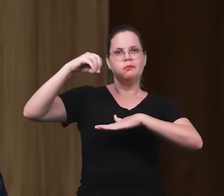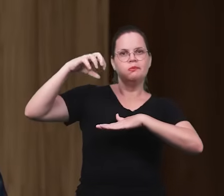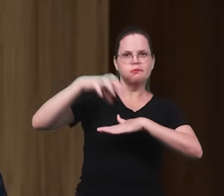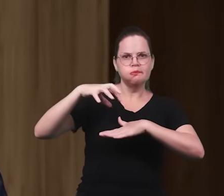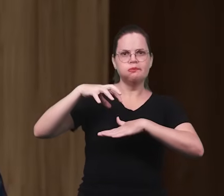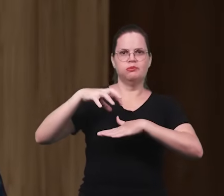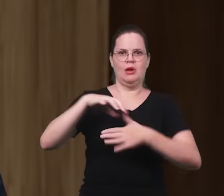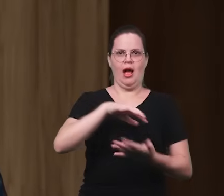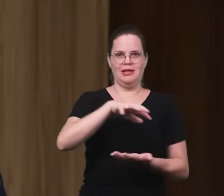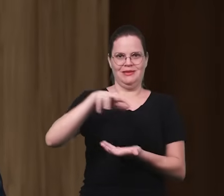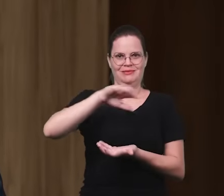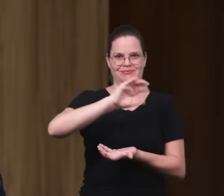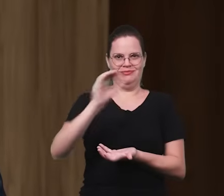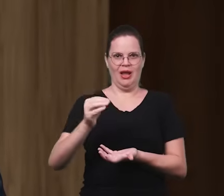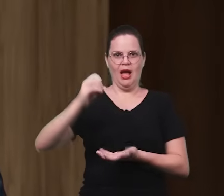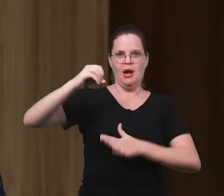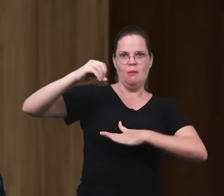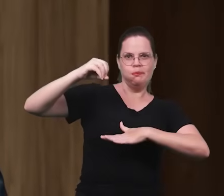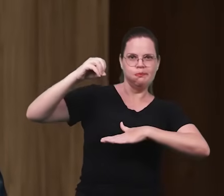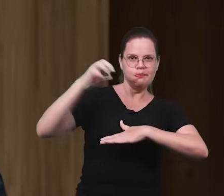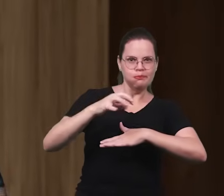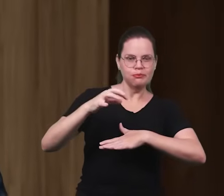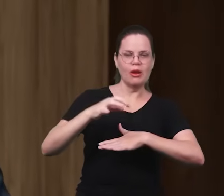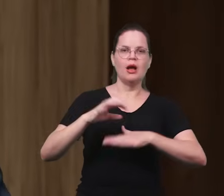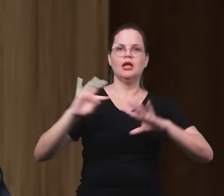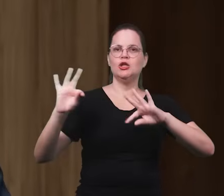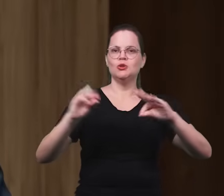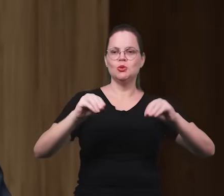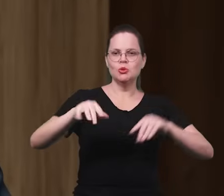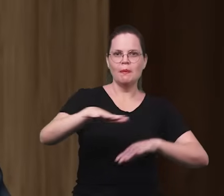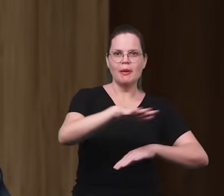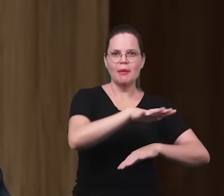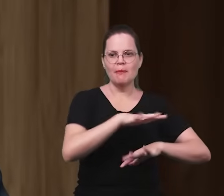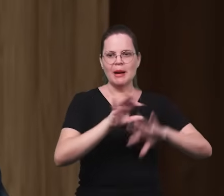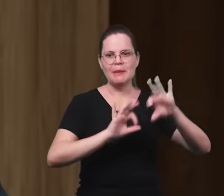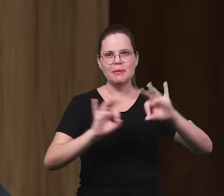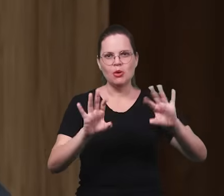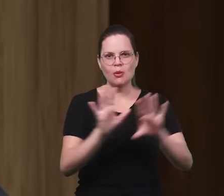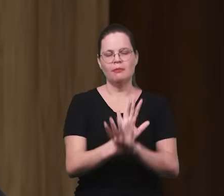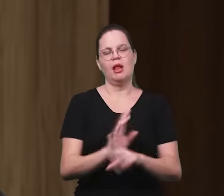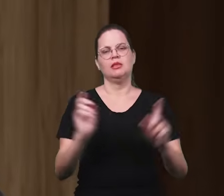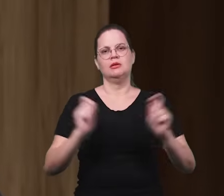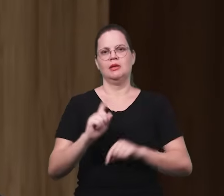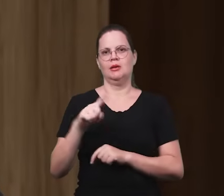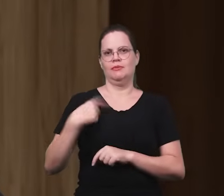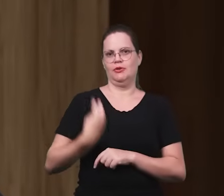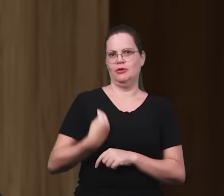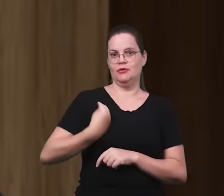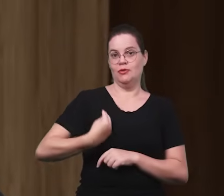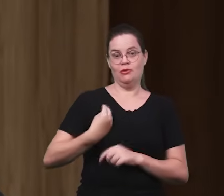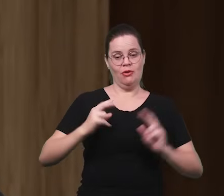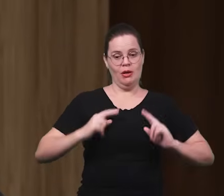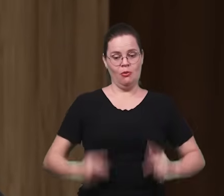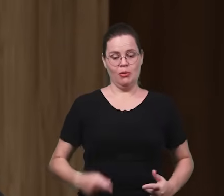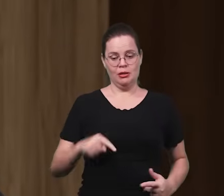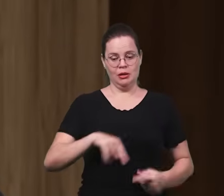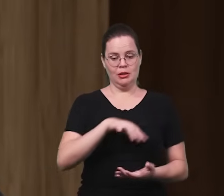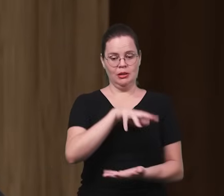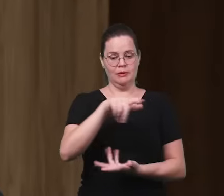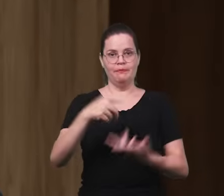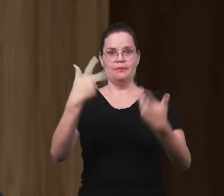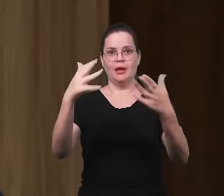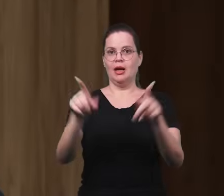ambiente que nós estamos é indispensável para a sobrevivência humana. E a mesma coisa é o Espírito Santo, né, que é